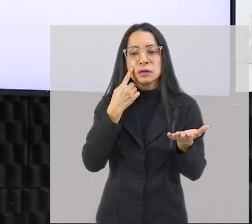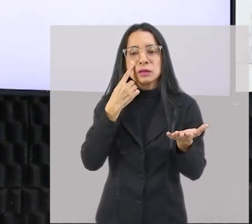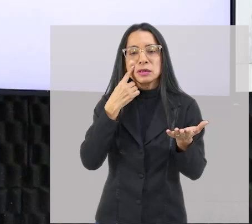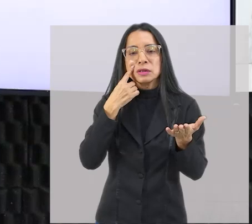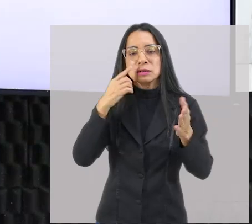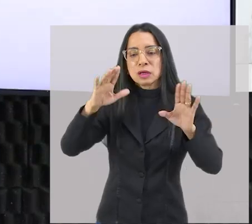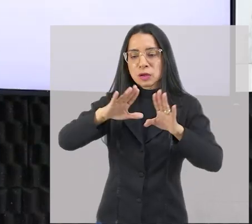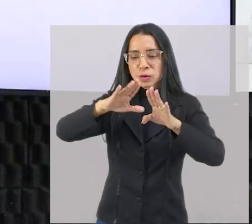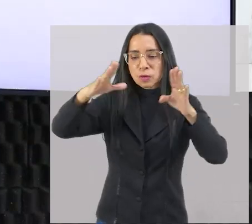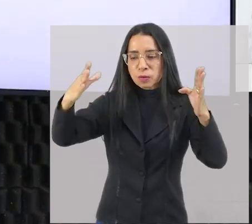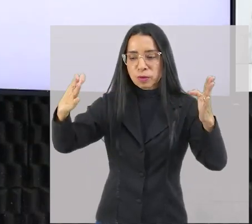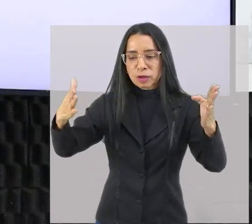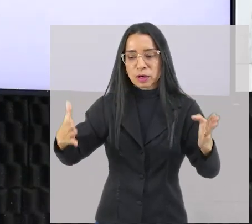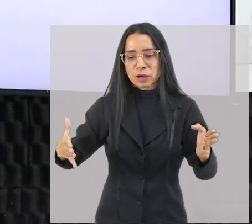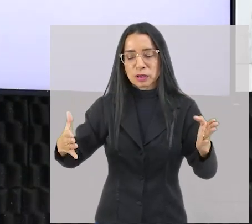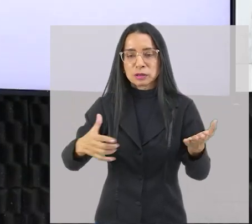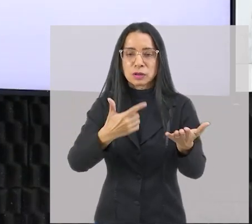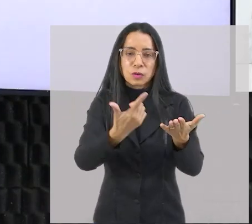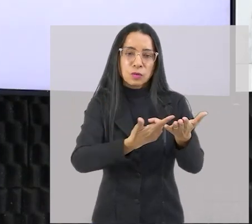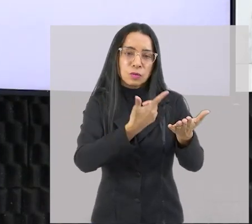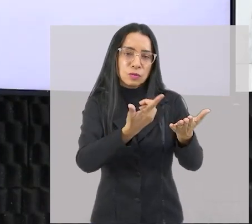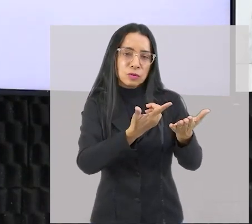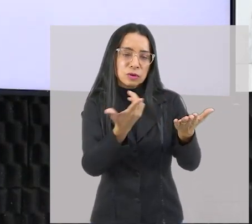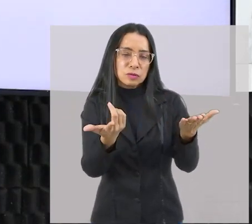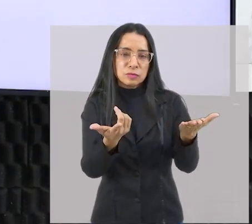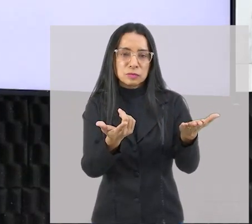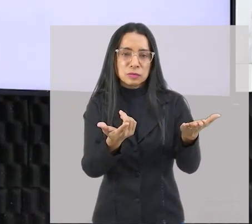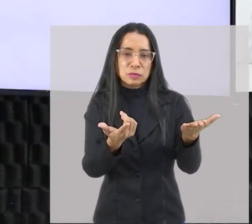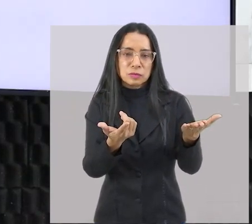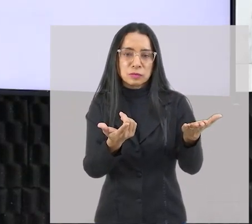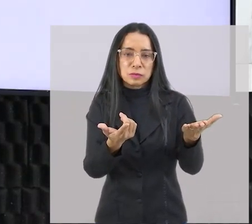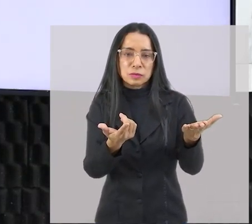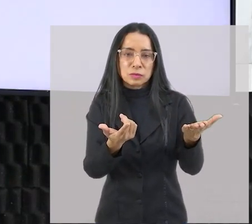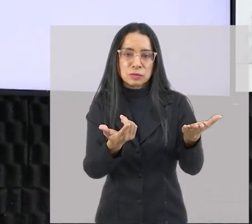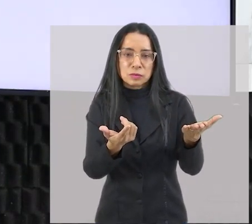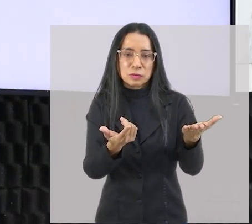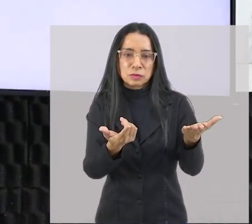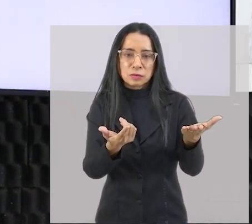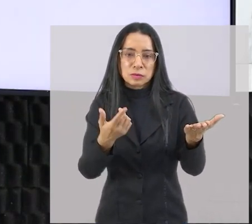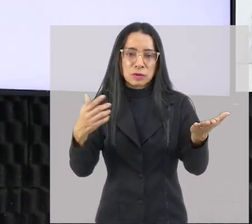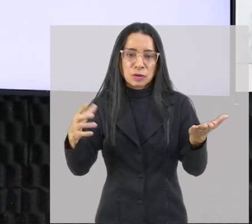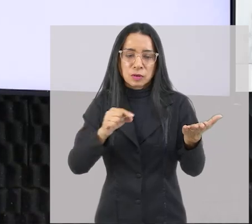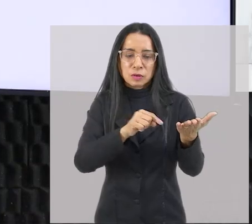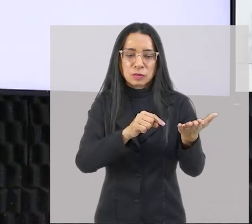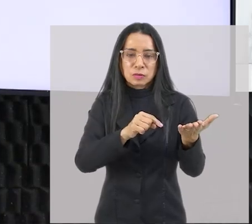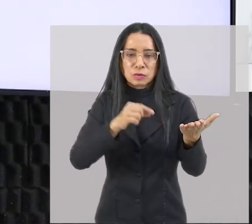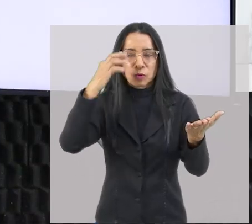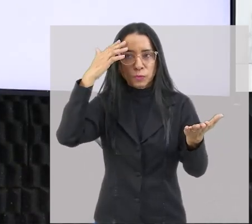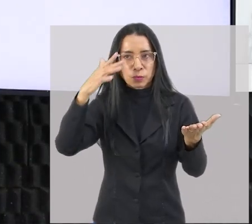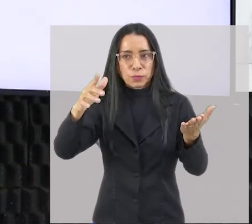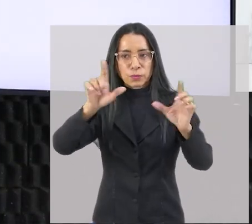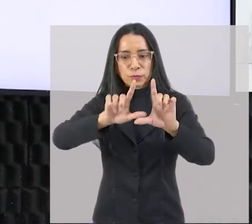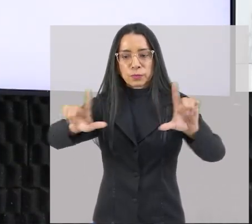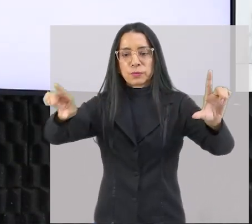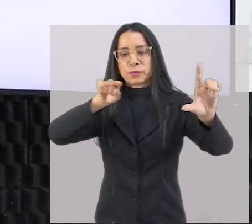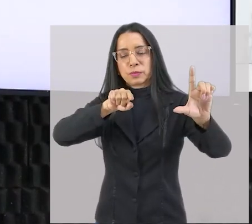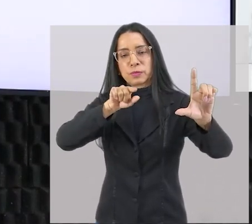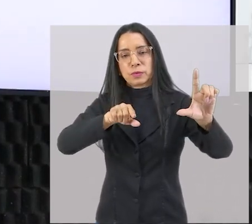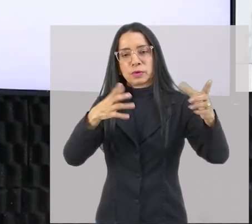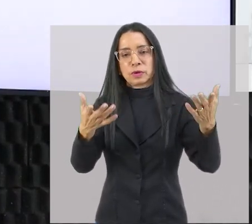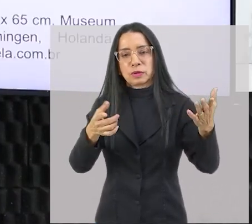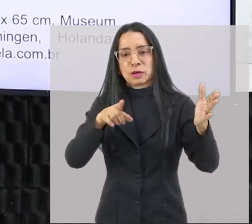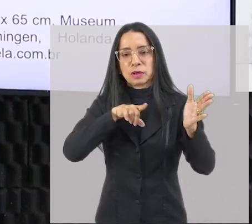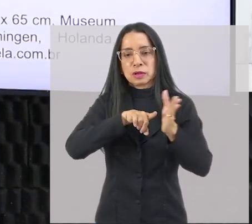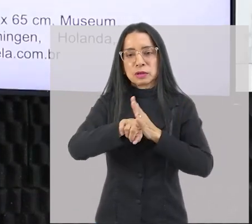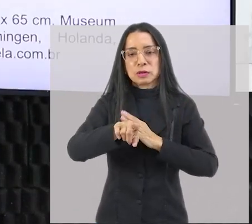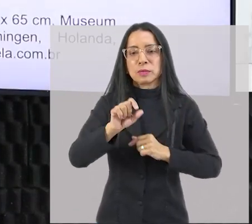livro eu lembro de um livro perto, só que esse livro não estava na frente do espelho. Eu acabei de colocar o meu sonho no quadro. Aí